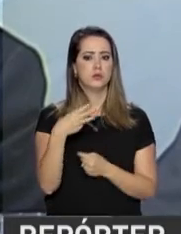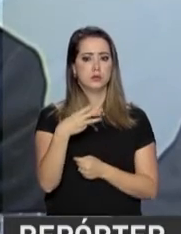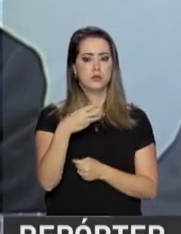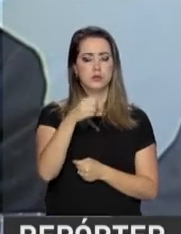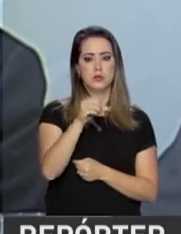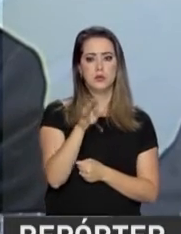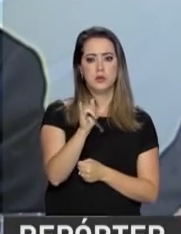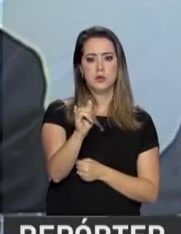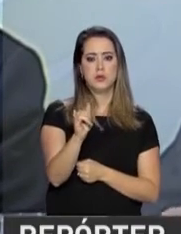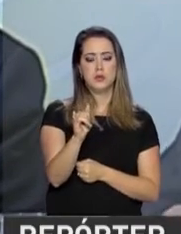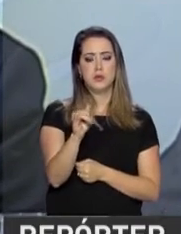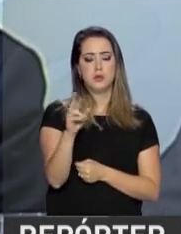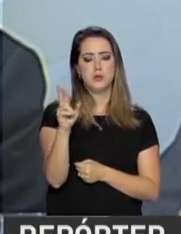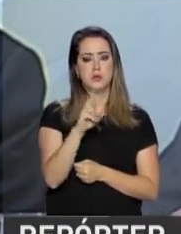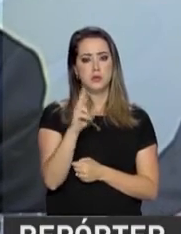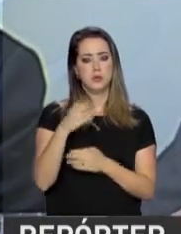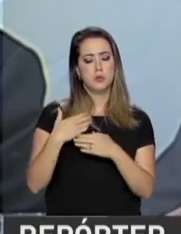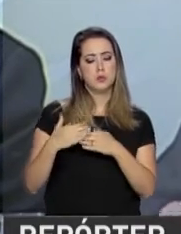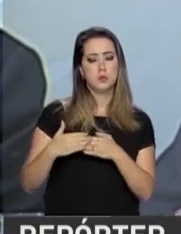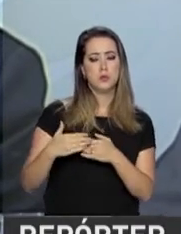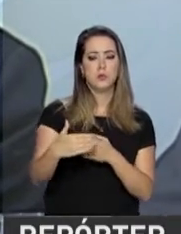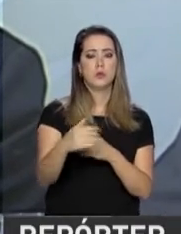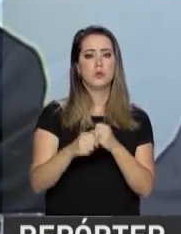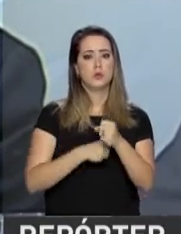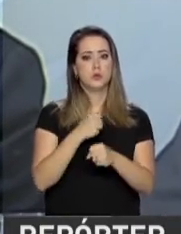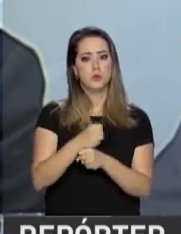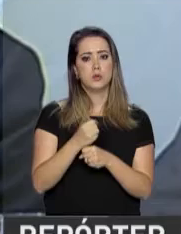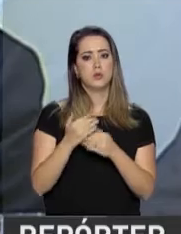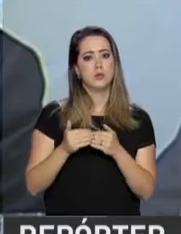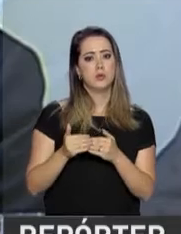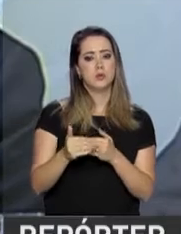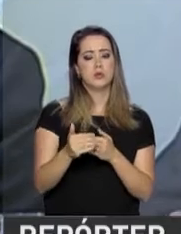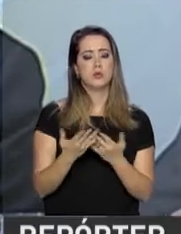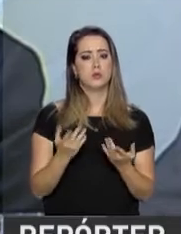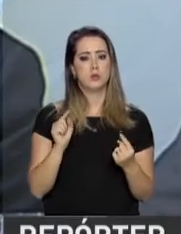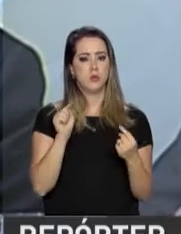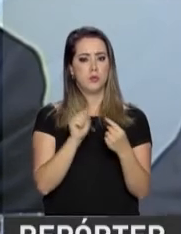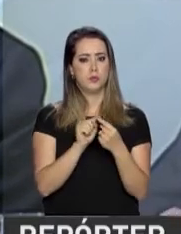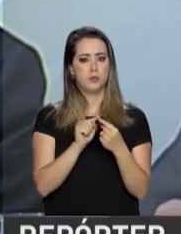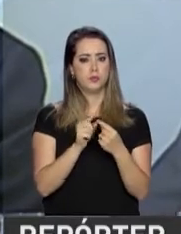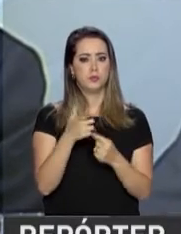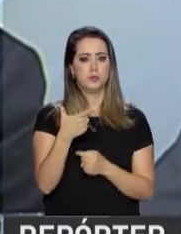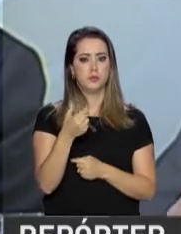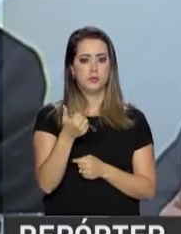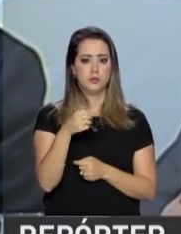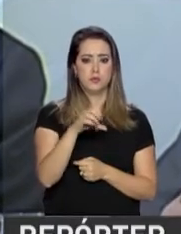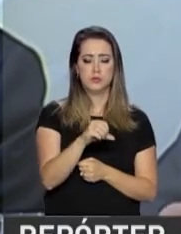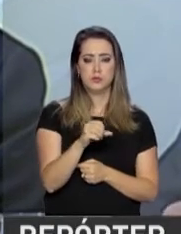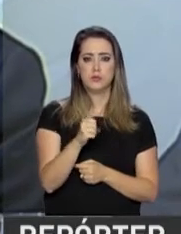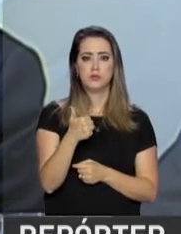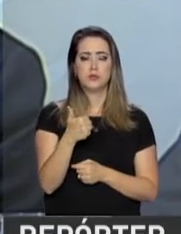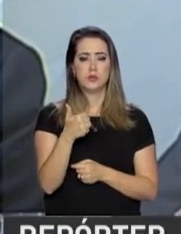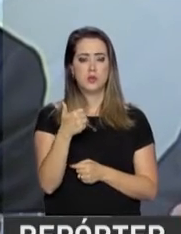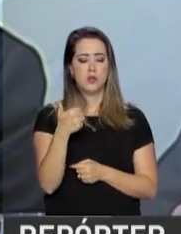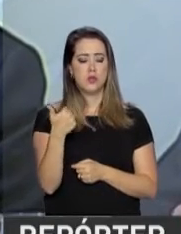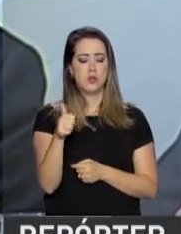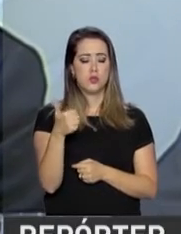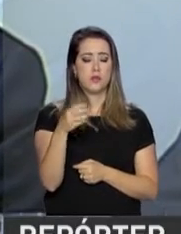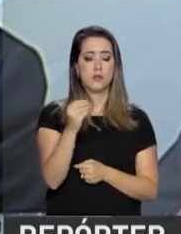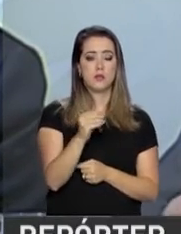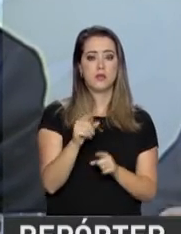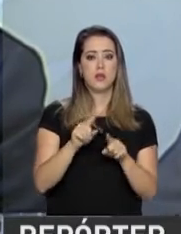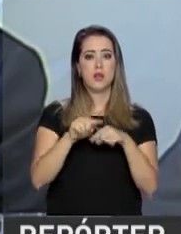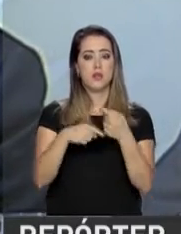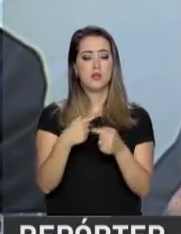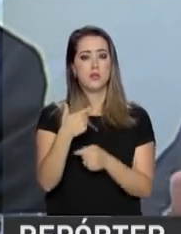bilhões para o próximo exercício isso foi mantido uma meta para 2020 de 110 na meta para 2021